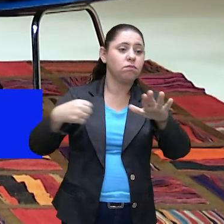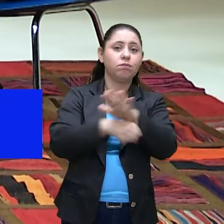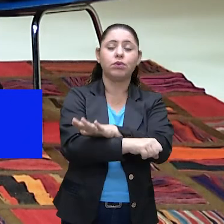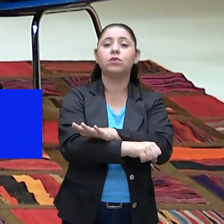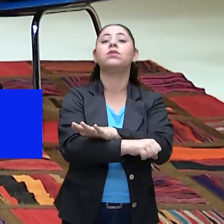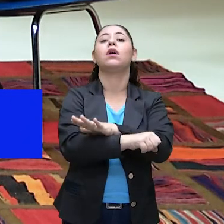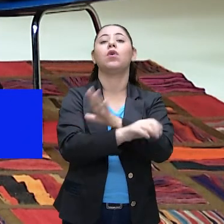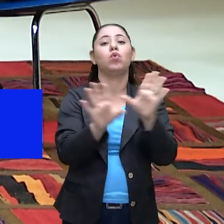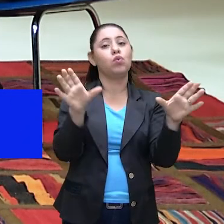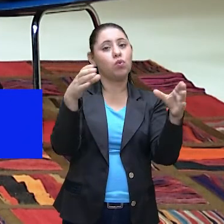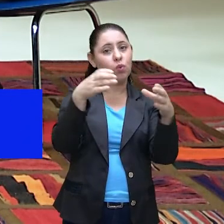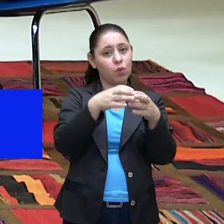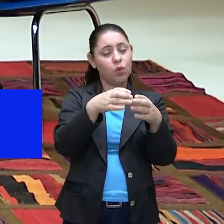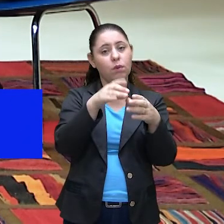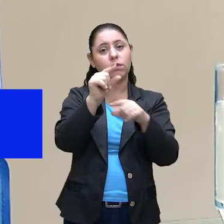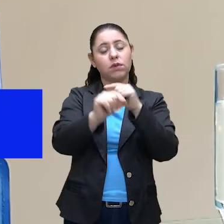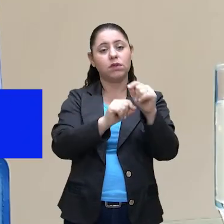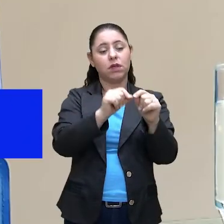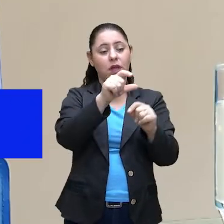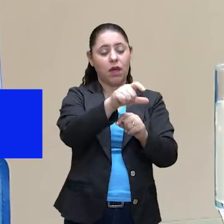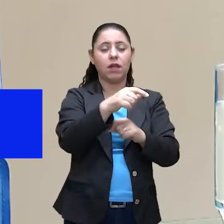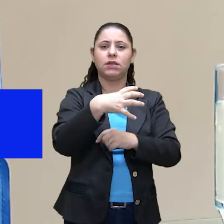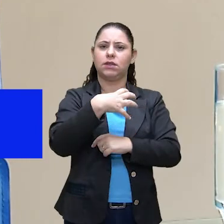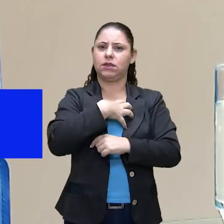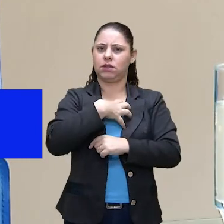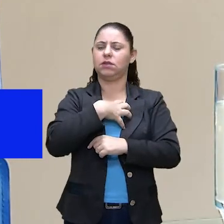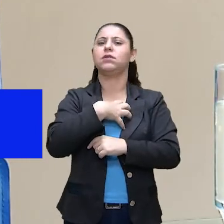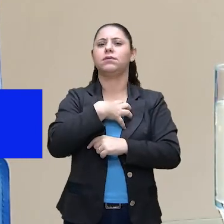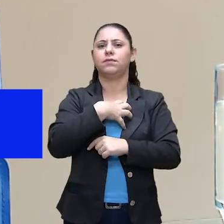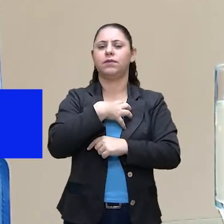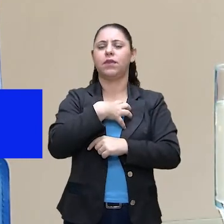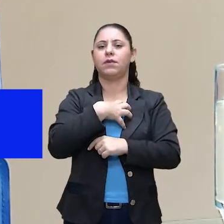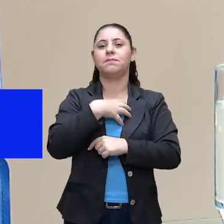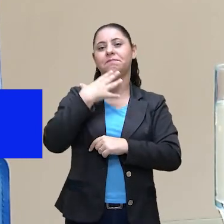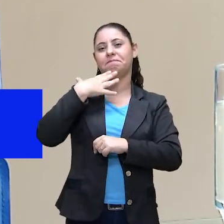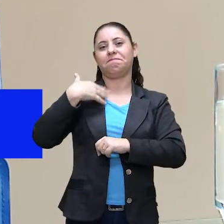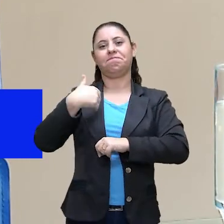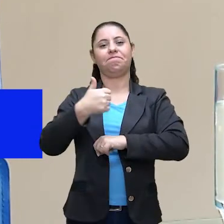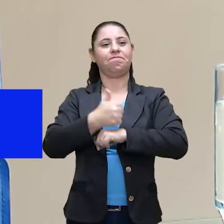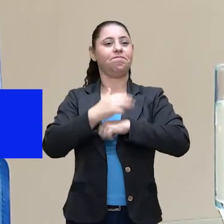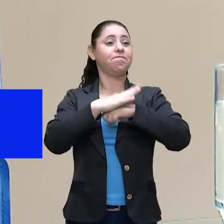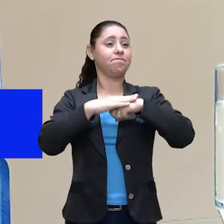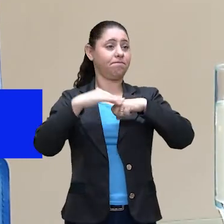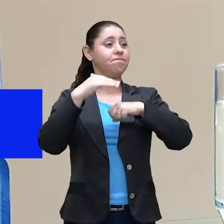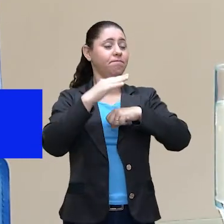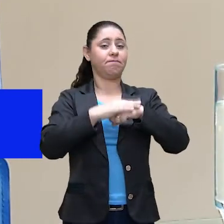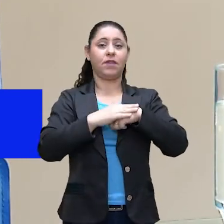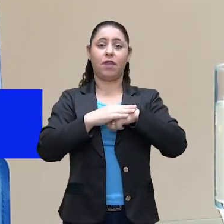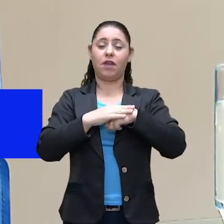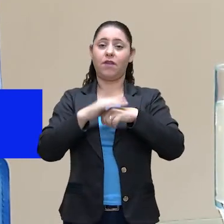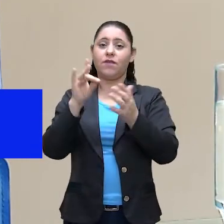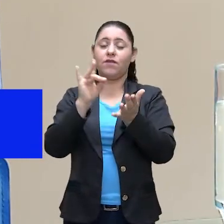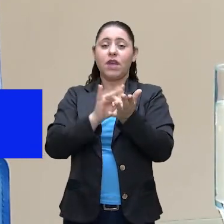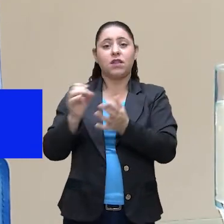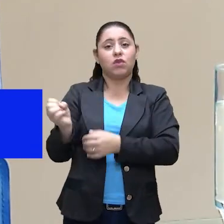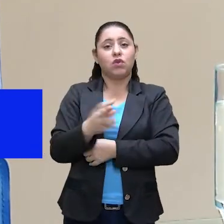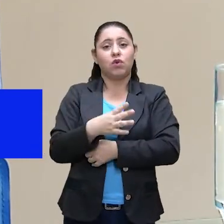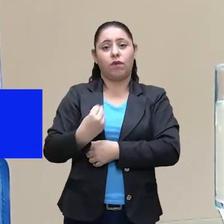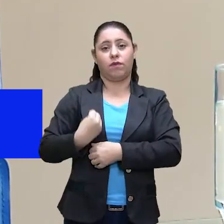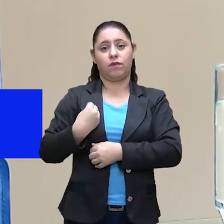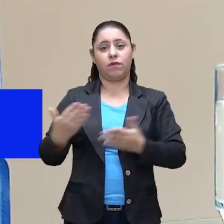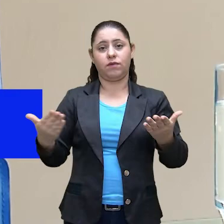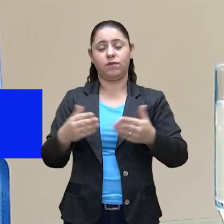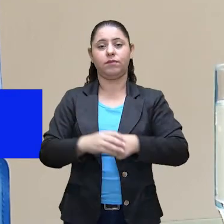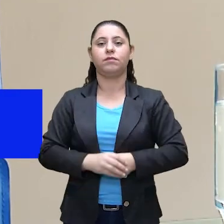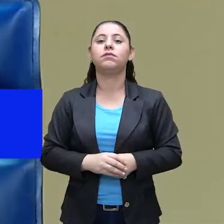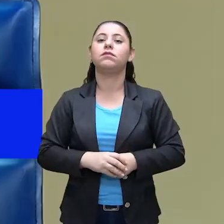combater, reinseri-lo, colocar ele no grupo para que ele sinta-se o melhor acolhido nessa nova